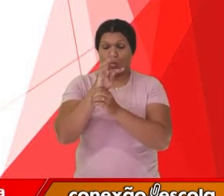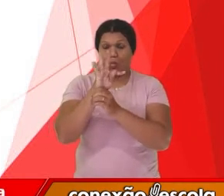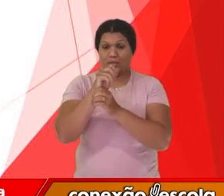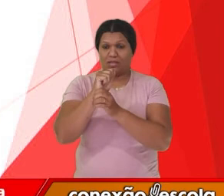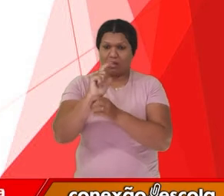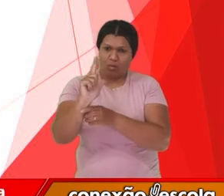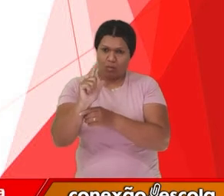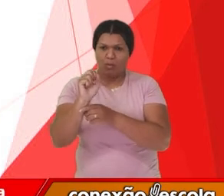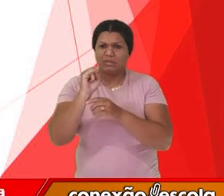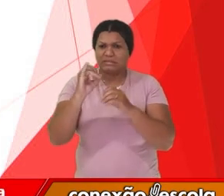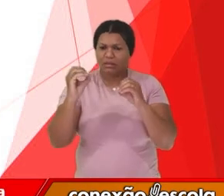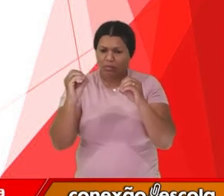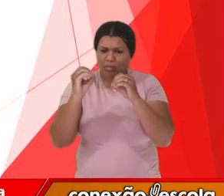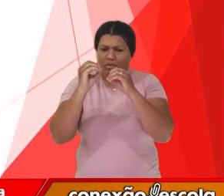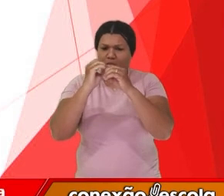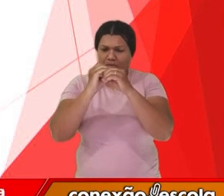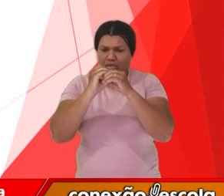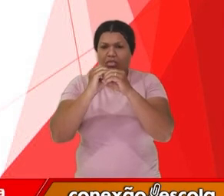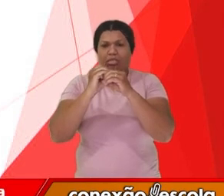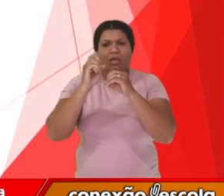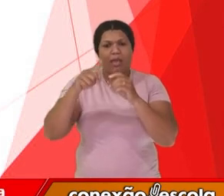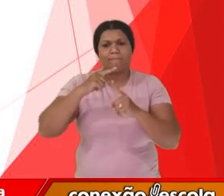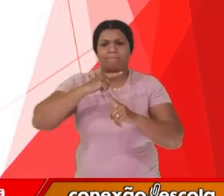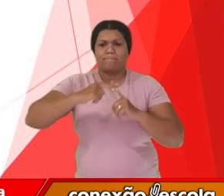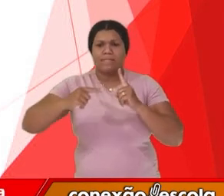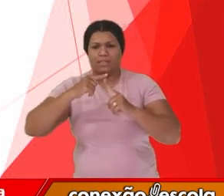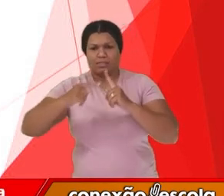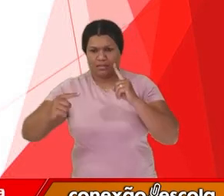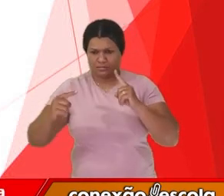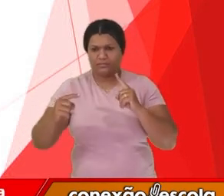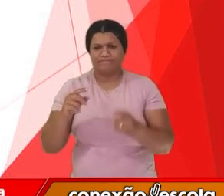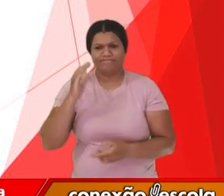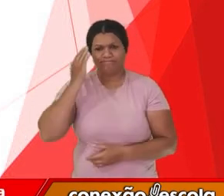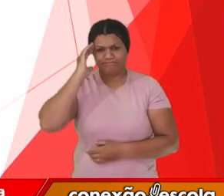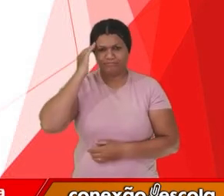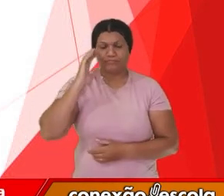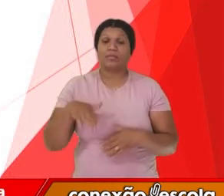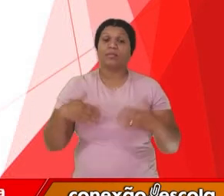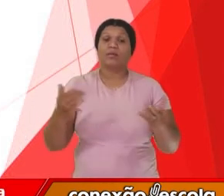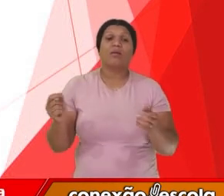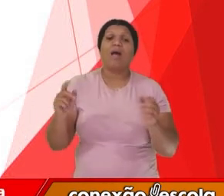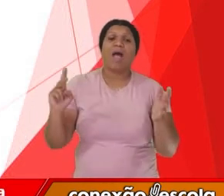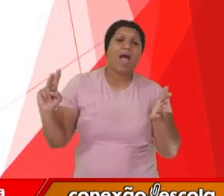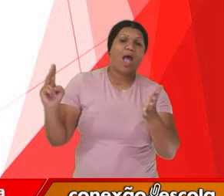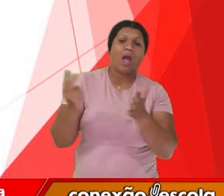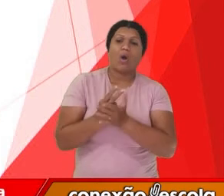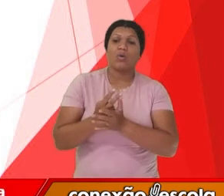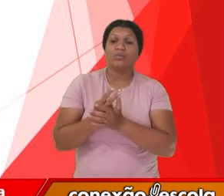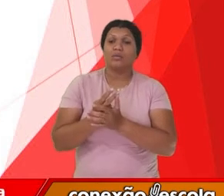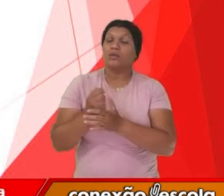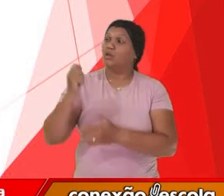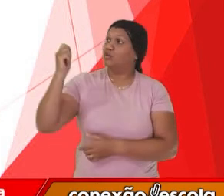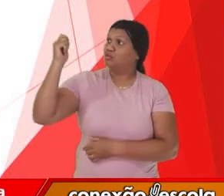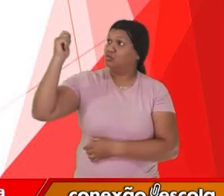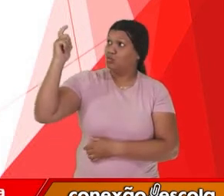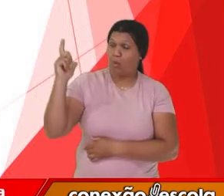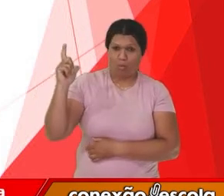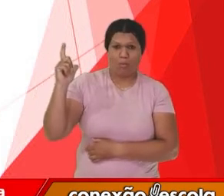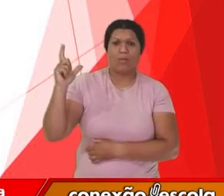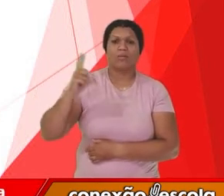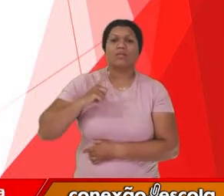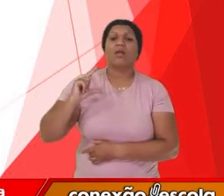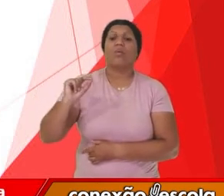falamos que há um eclipse parcial. No caso do eclipse solar, nós temos a